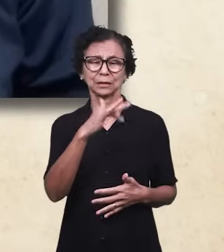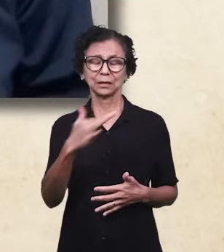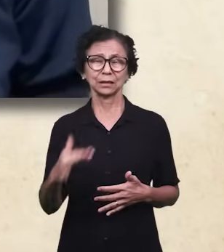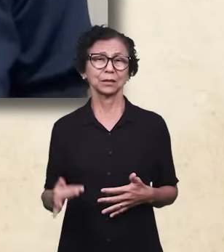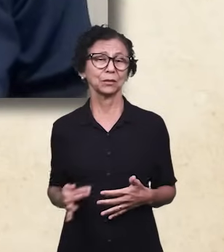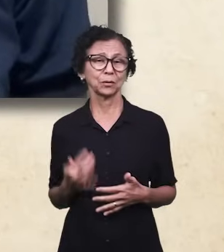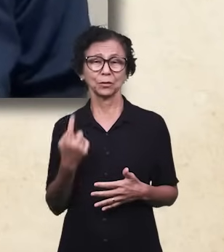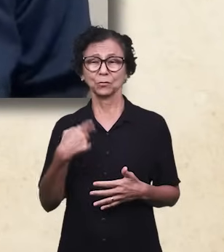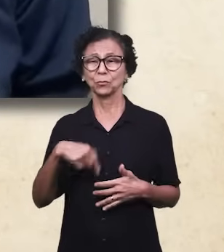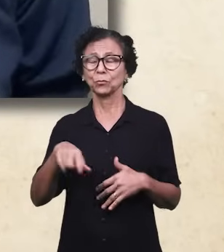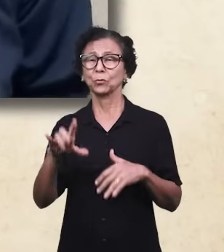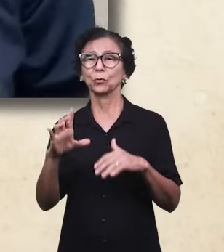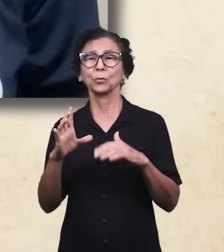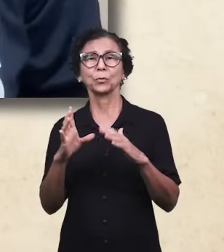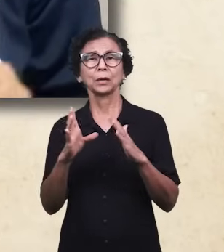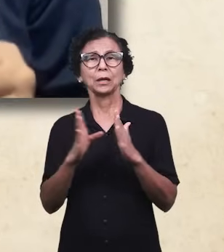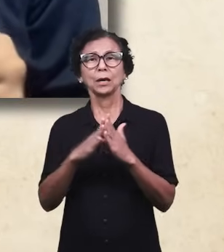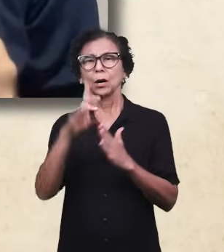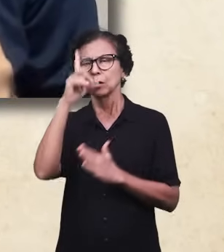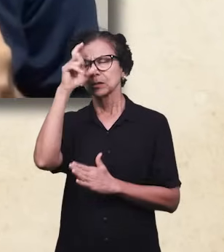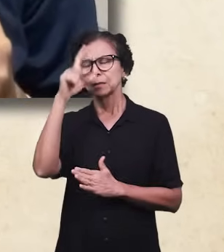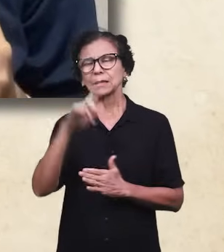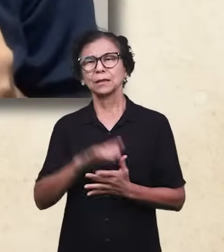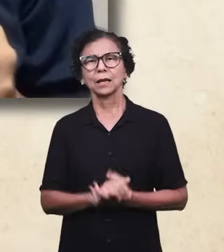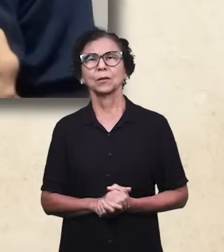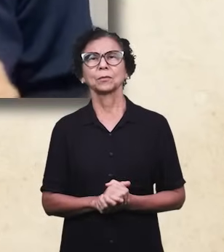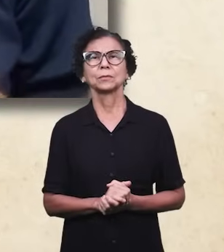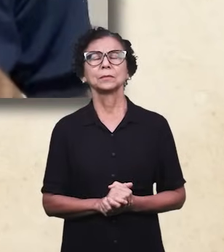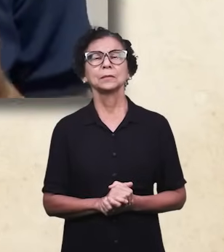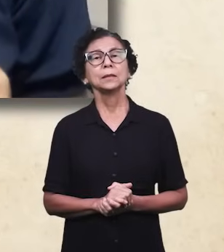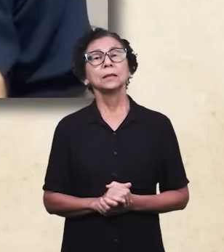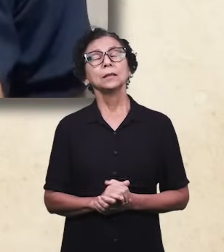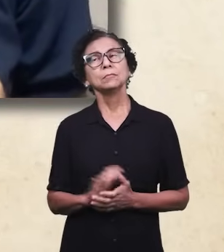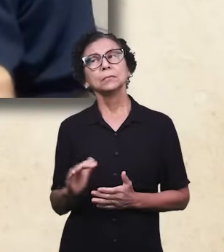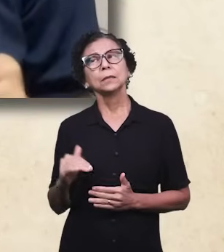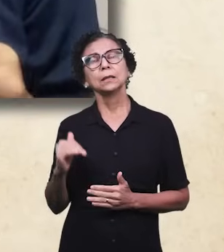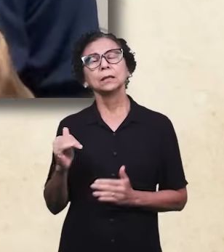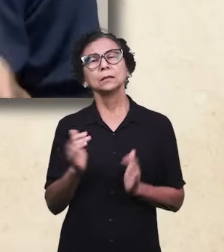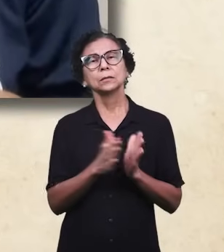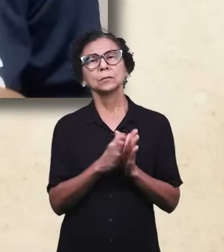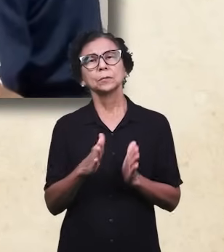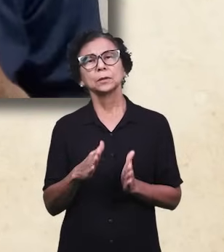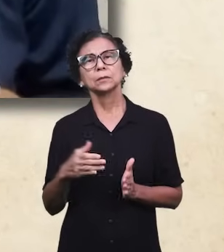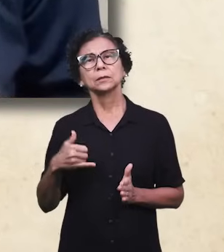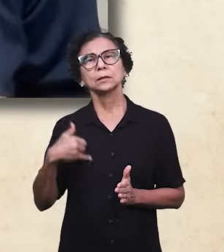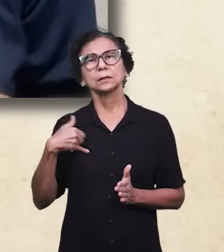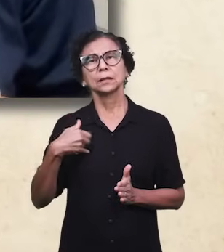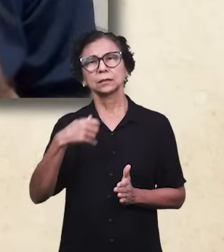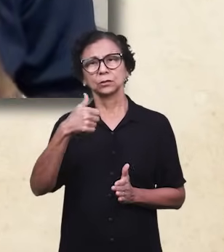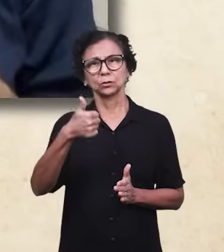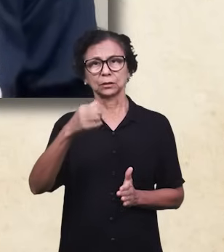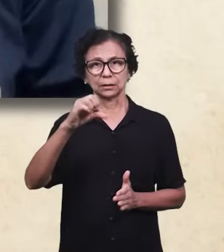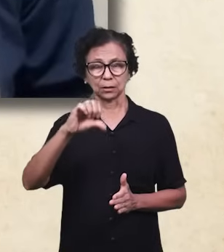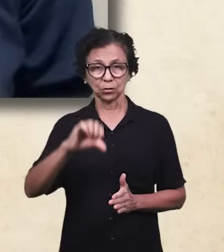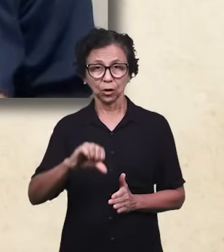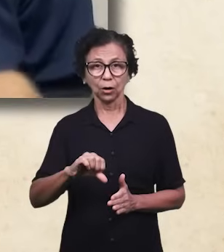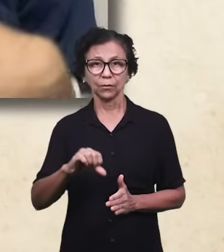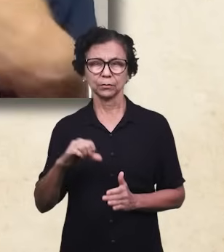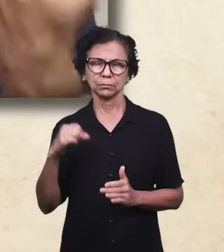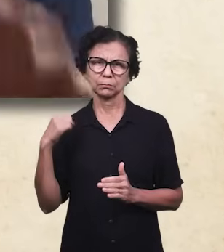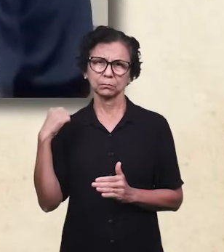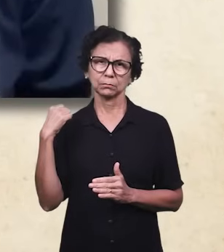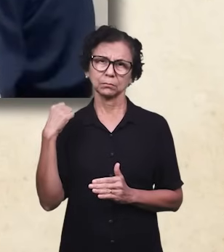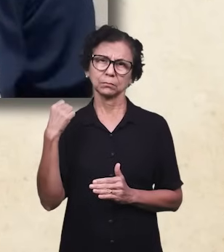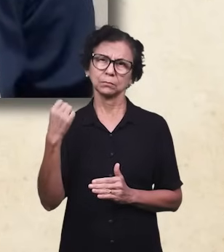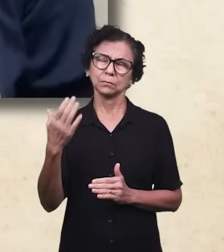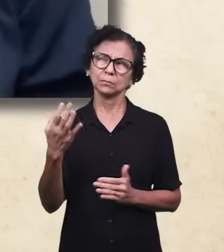nenhum remédio fazia efeito. Mas quando eu completei 19 anos, eu precisava fazer uma prova e naquele dia me deu